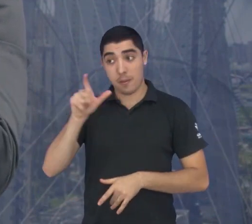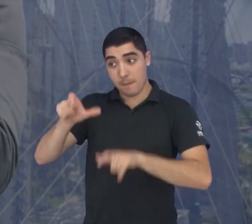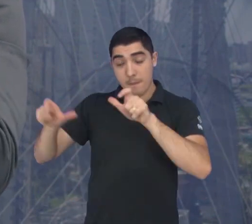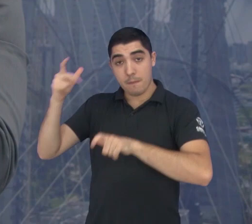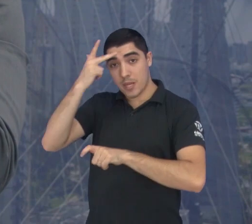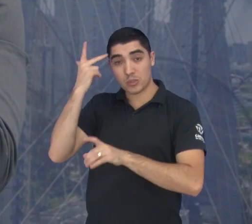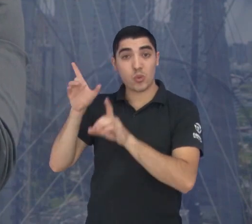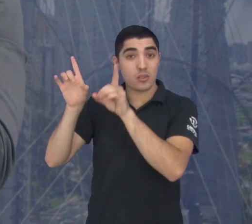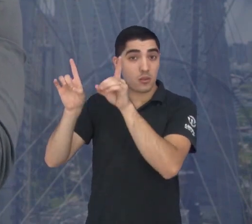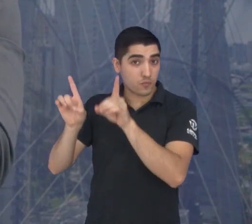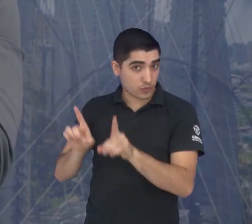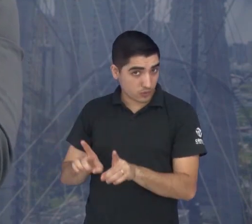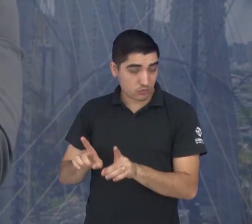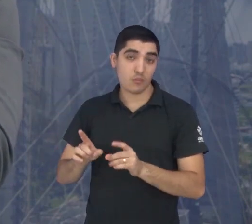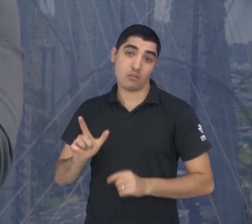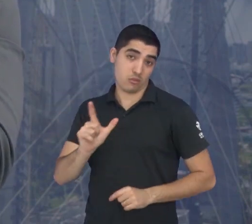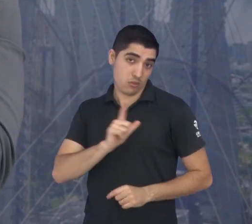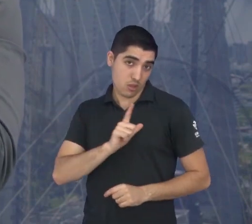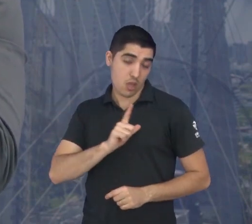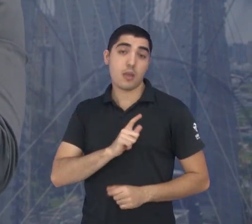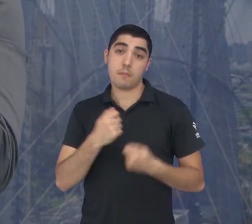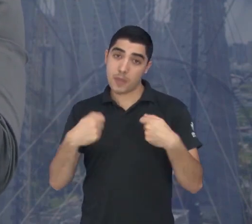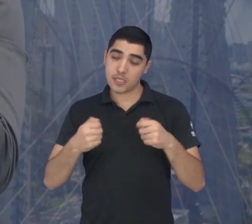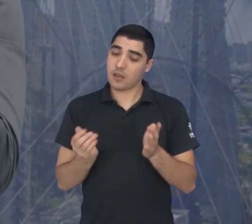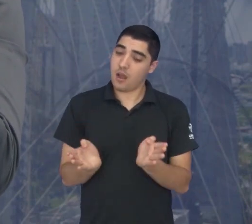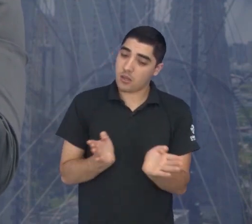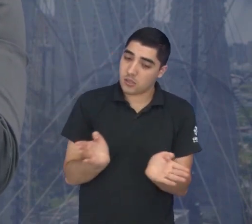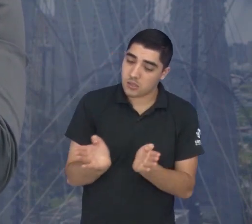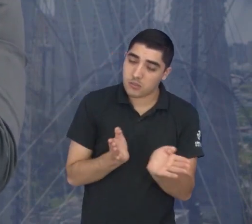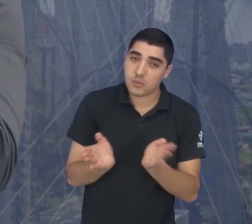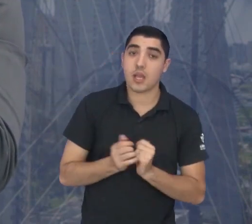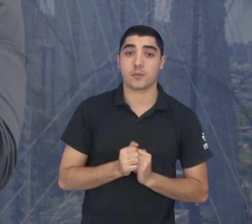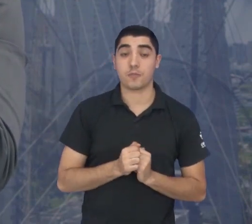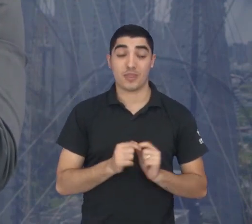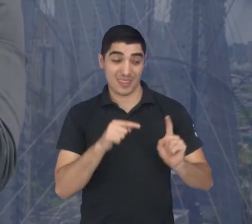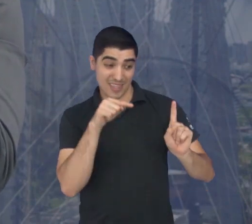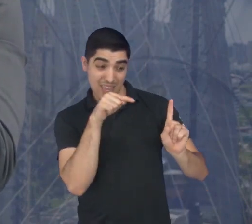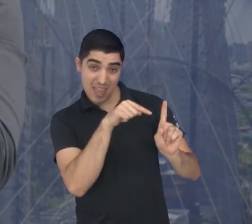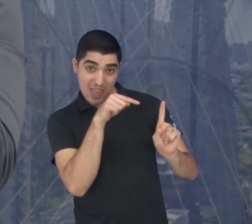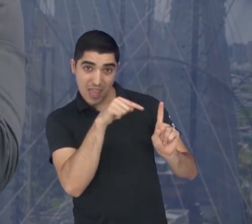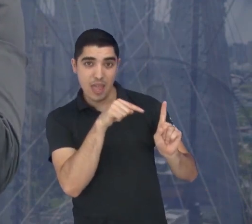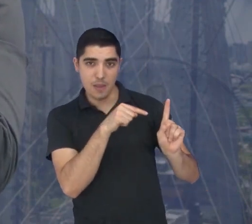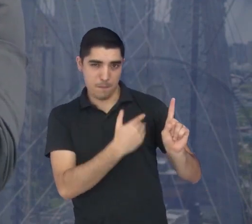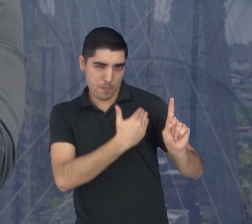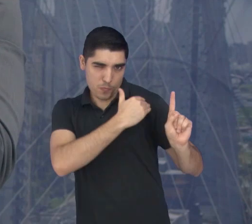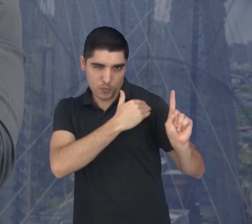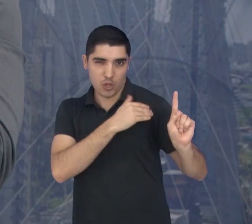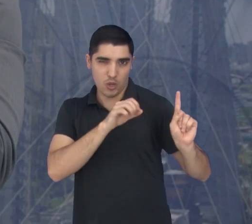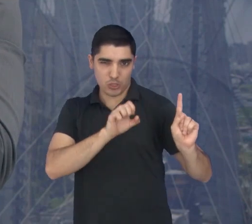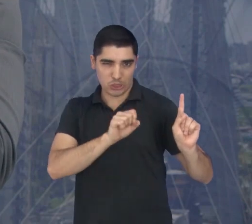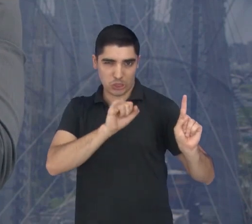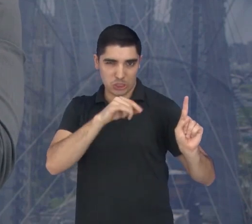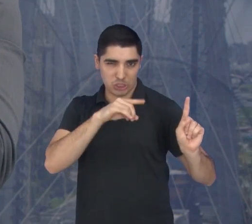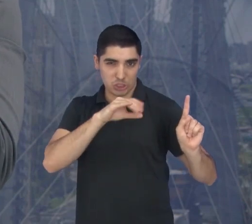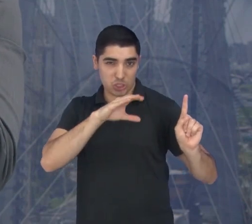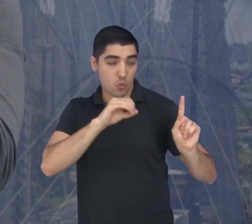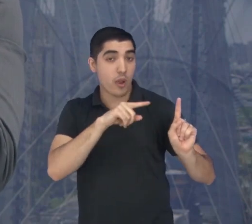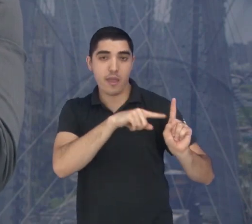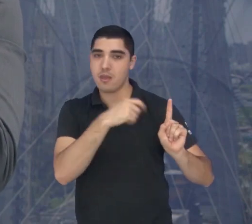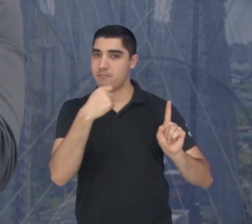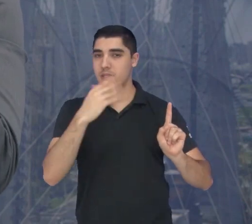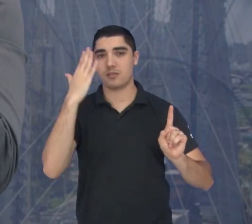necessidades especiais, temos que ter acessibilidade, então o síndico hoje ele tem que, vamos dizer assim, ser 360 graus.